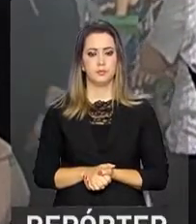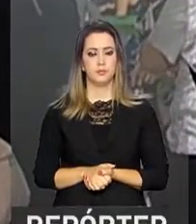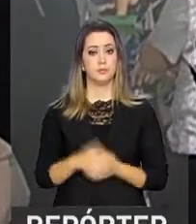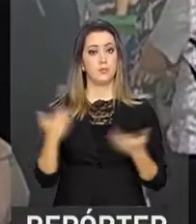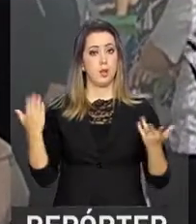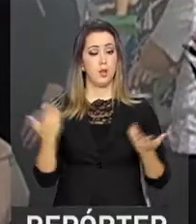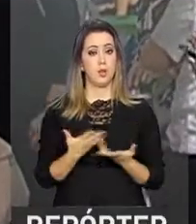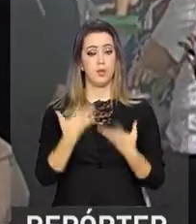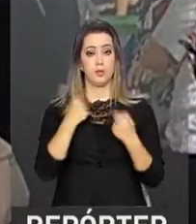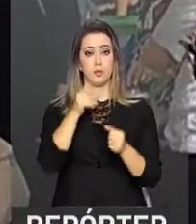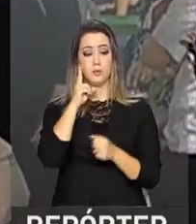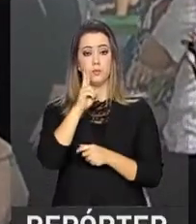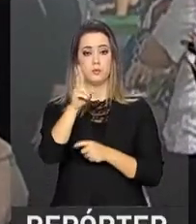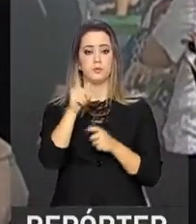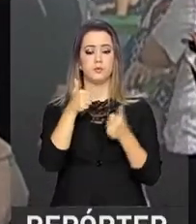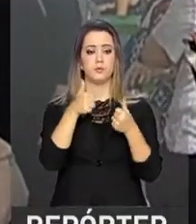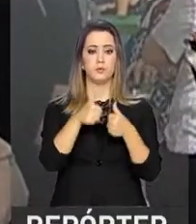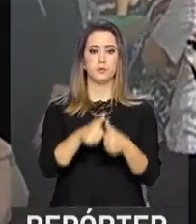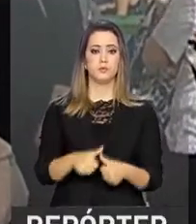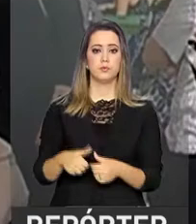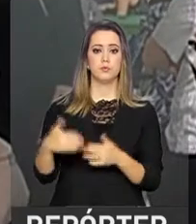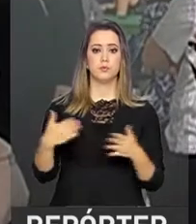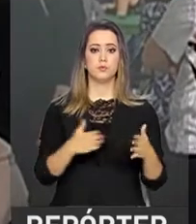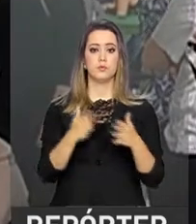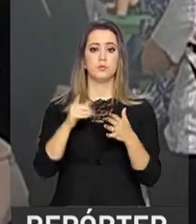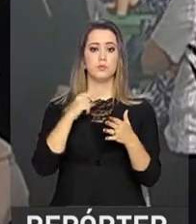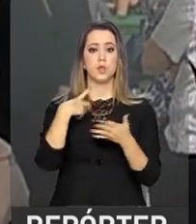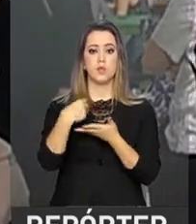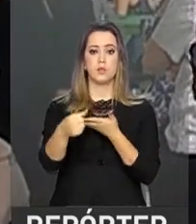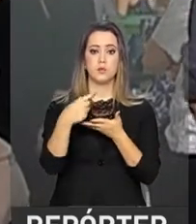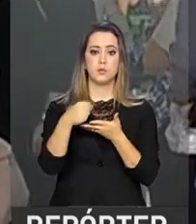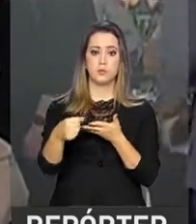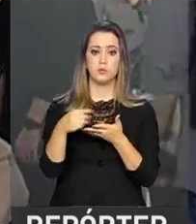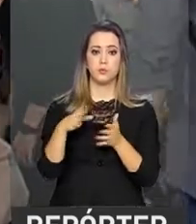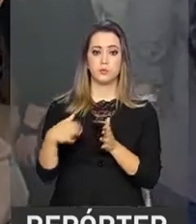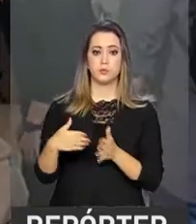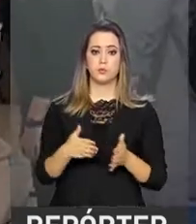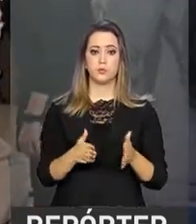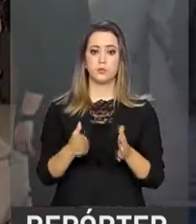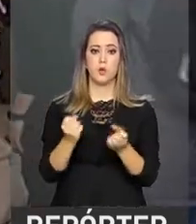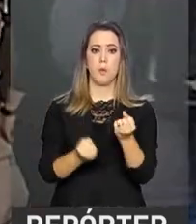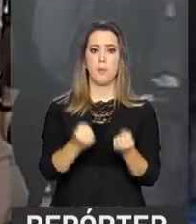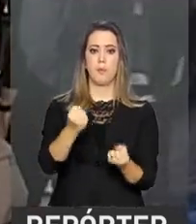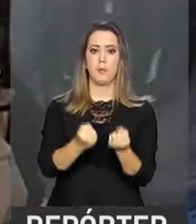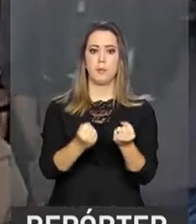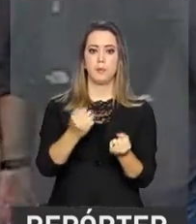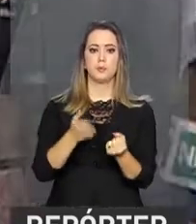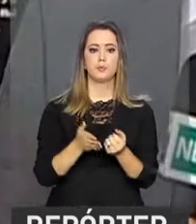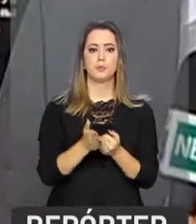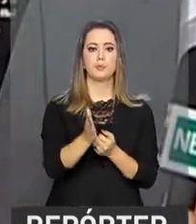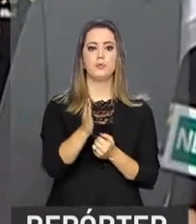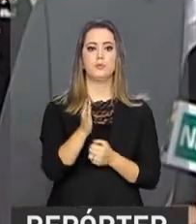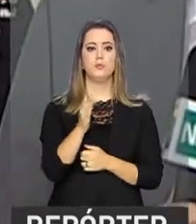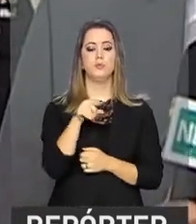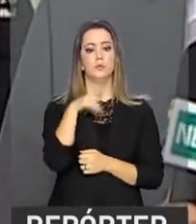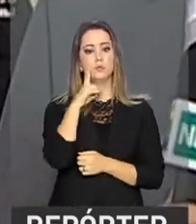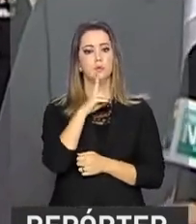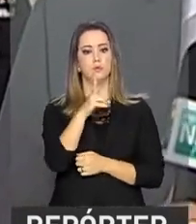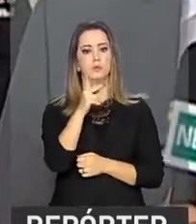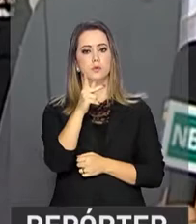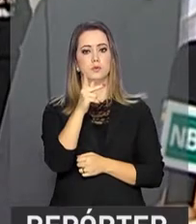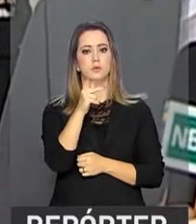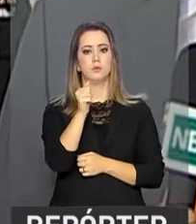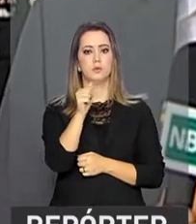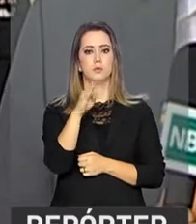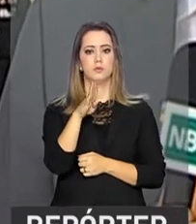E agora vamos conferir como estão sendo as saídas terrestres com o repórter Pablo Mundim. Ele está